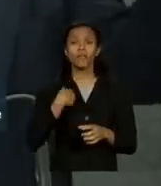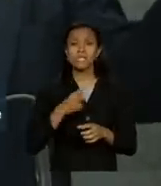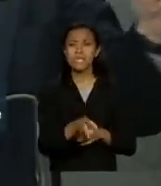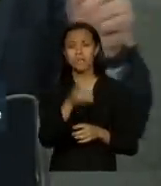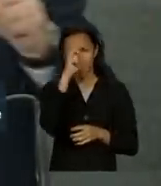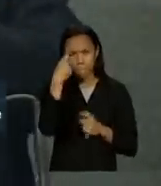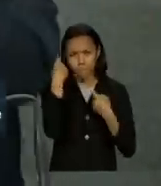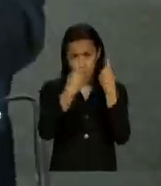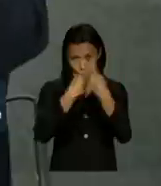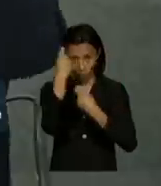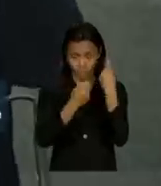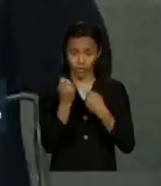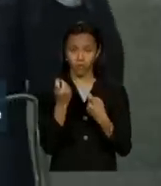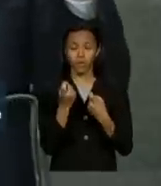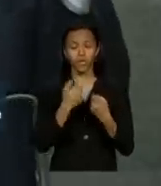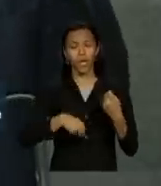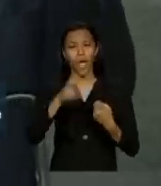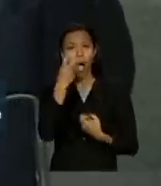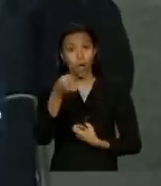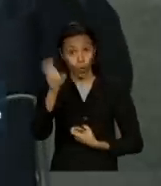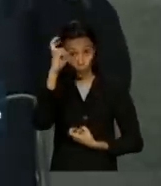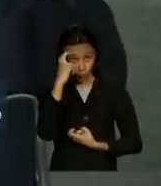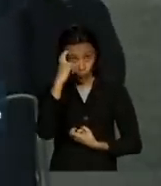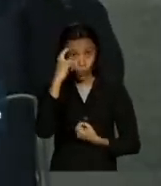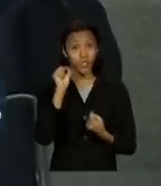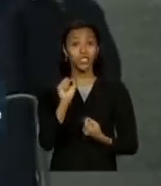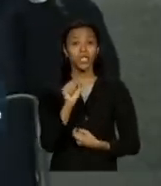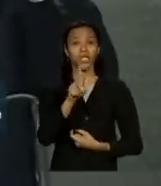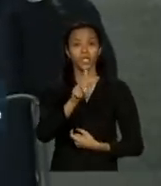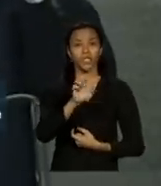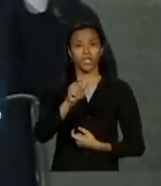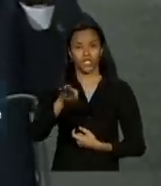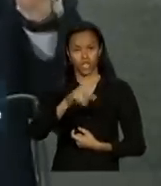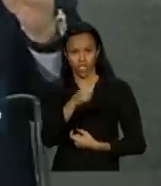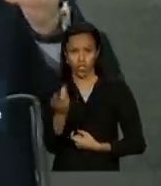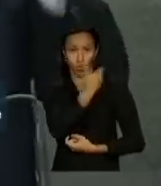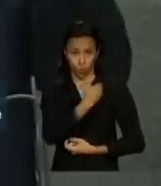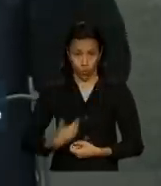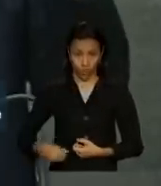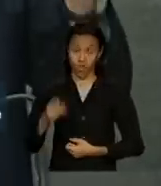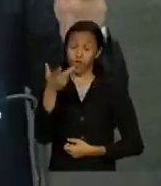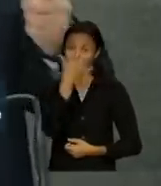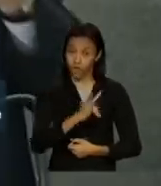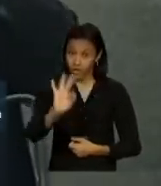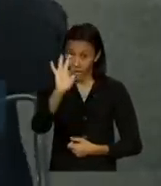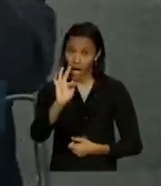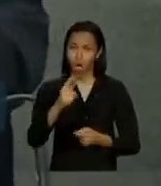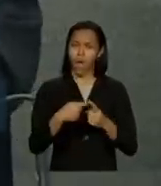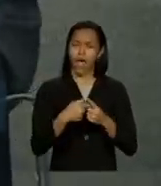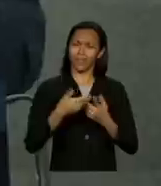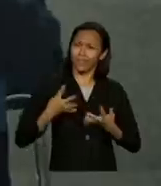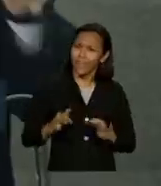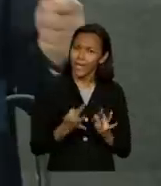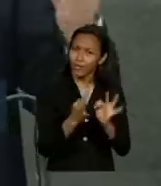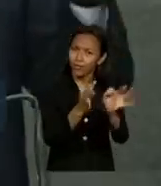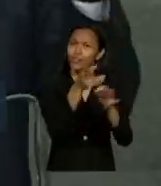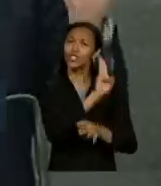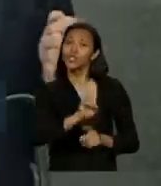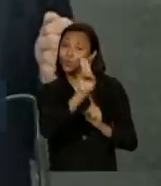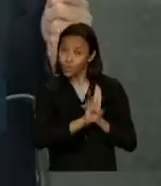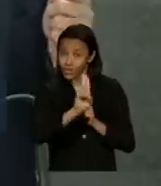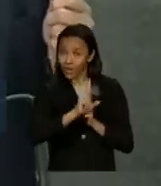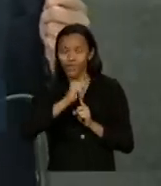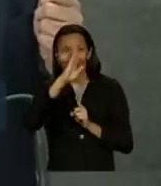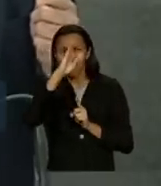entre na cultura da gestão pública federal né que tecnologias de gestão são decisivas